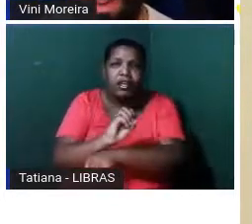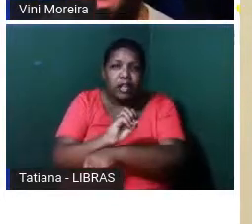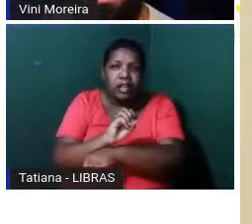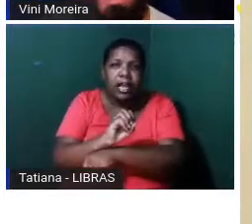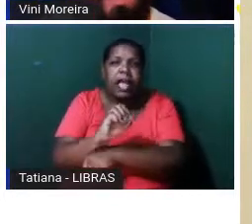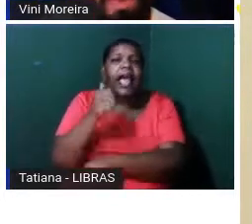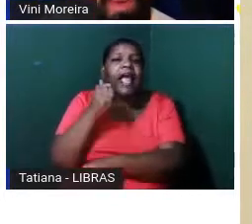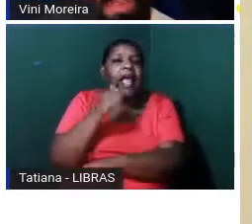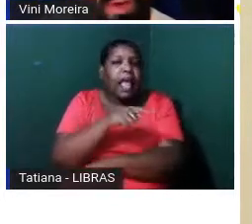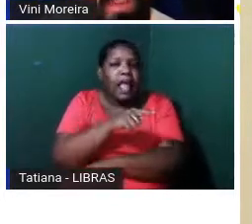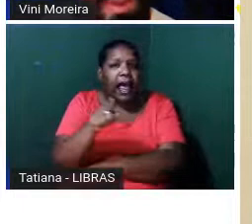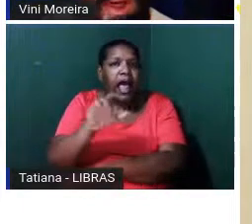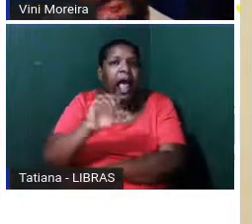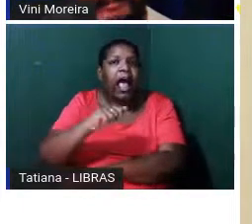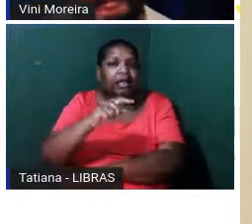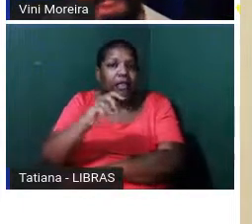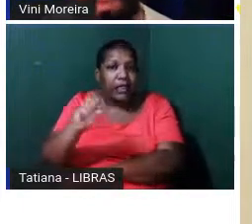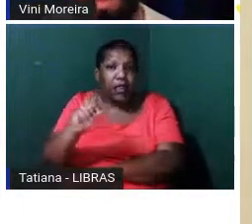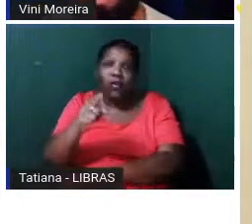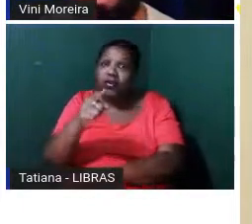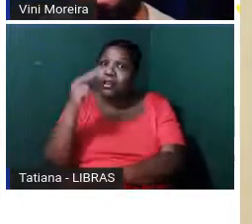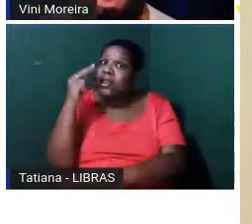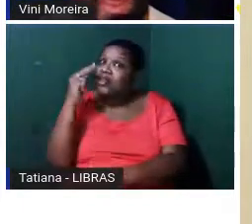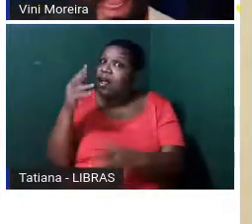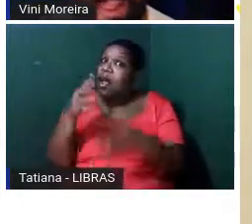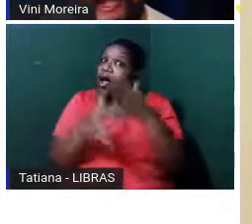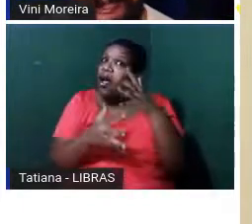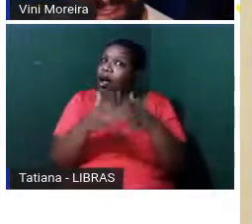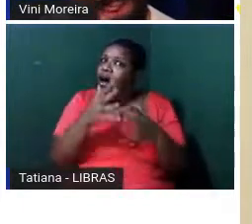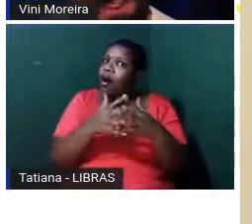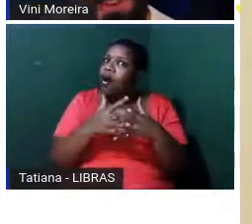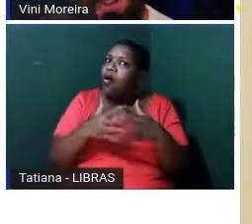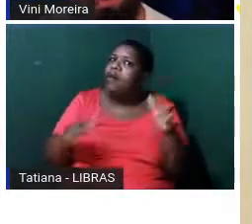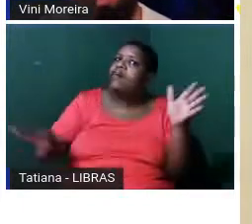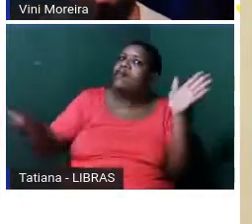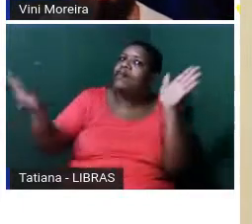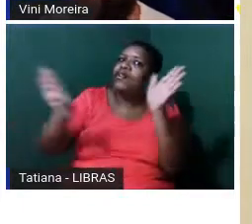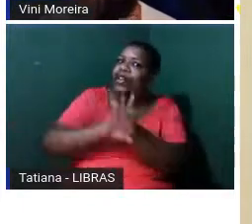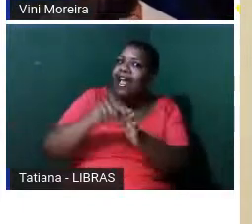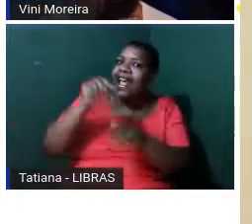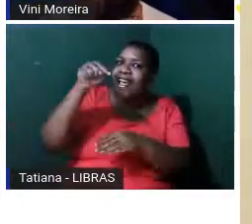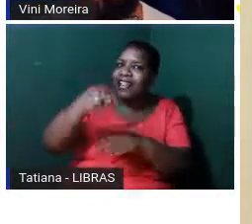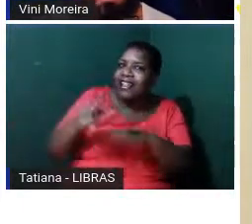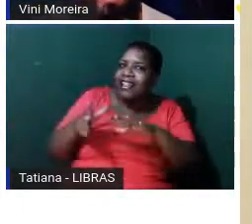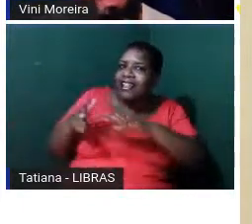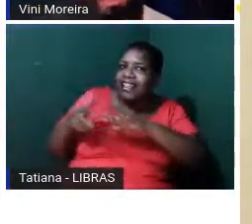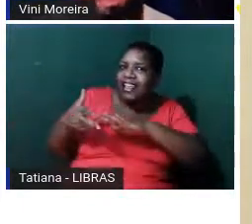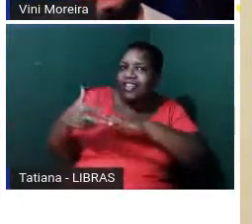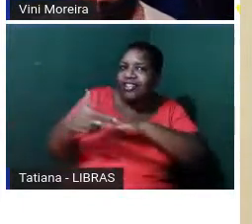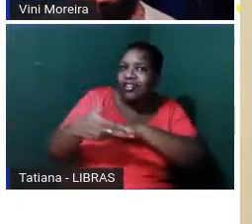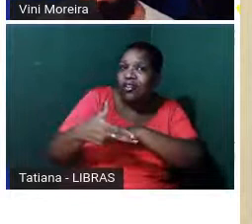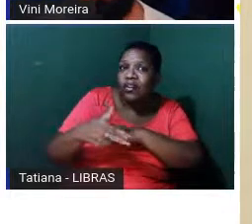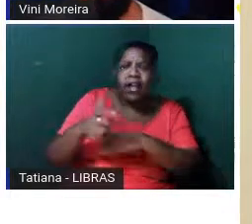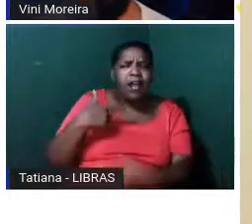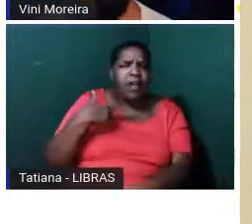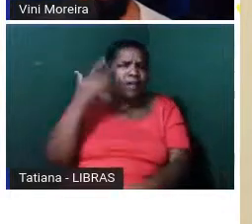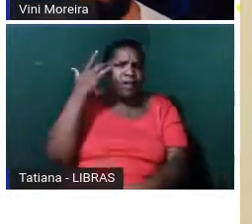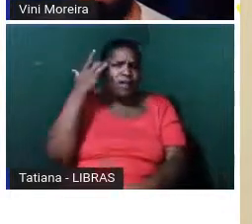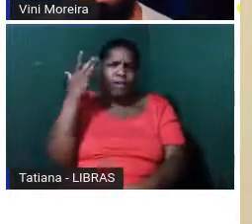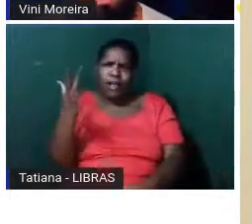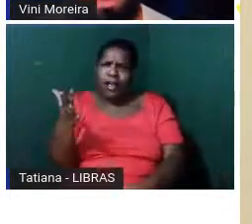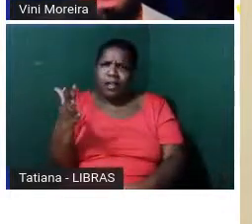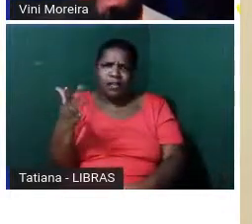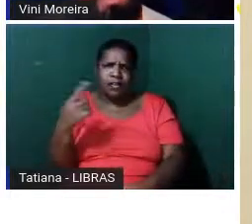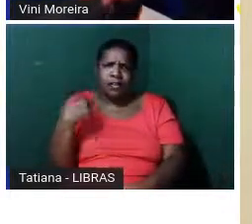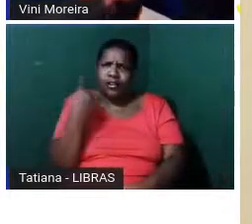elas em Ação esses viram como é complicado chegar até aqui na edição e é muito fácil aqui a